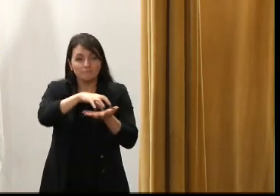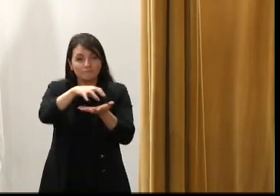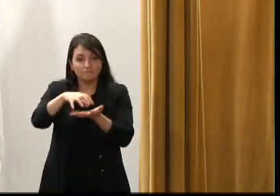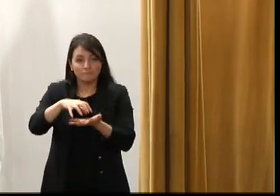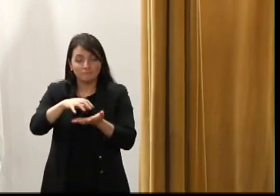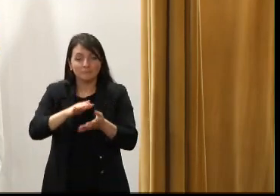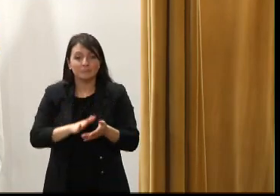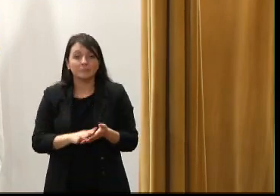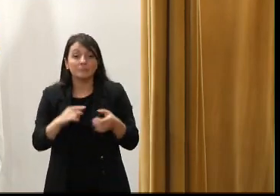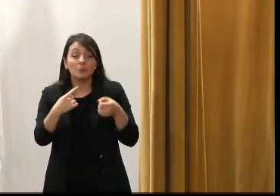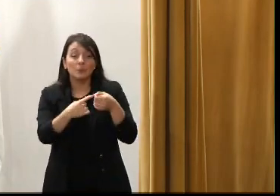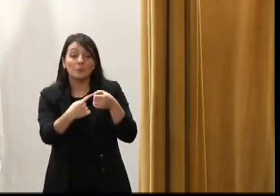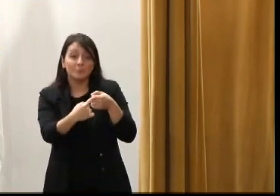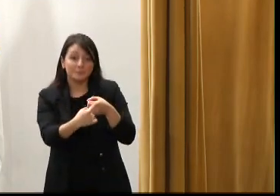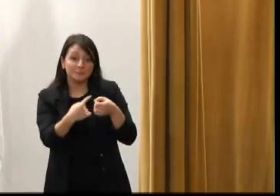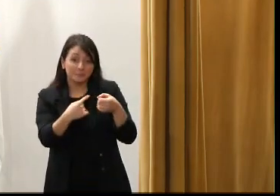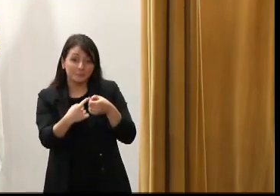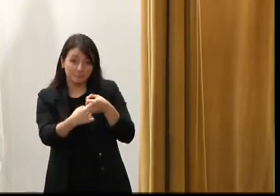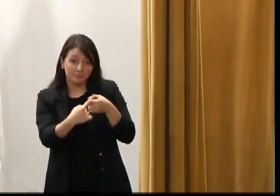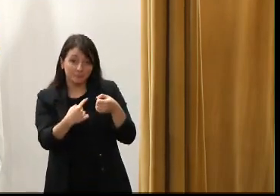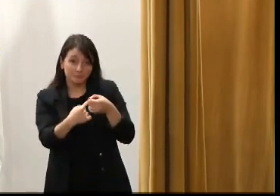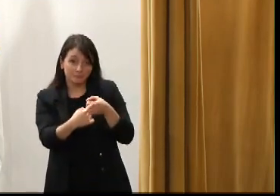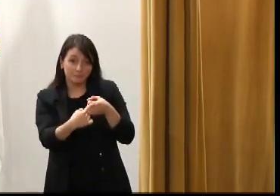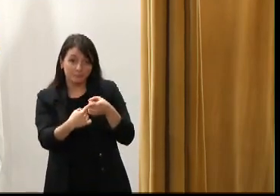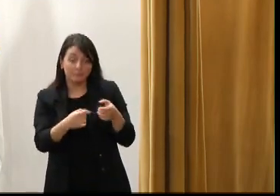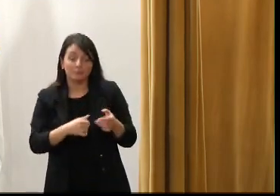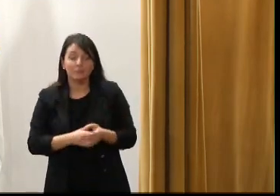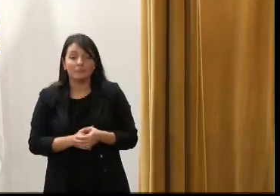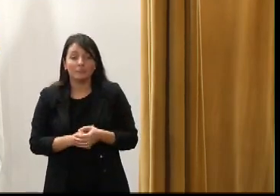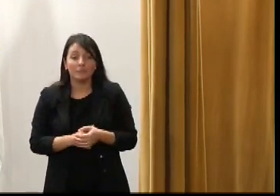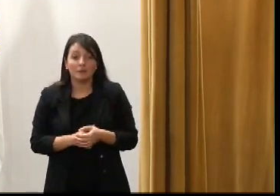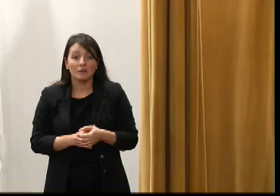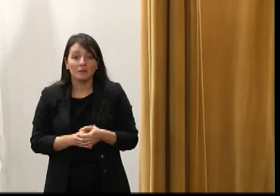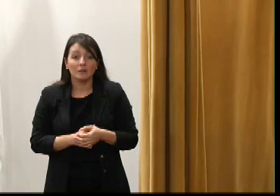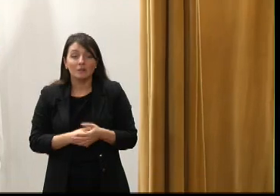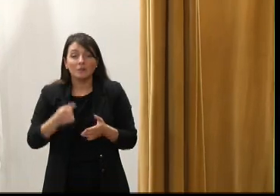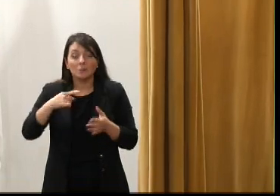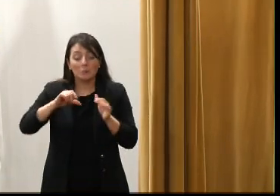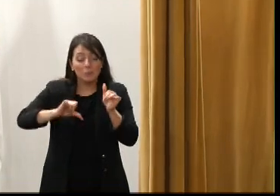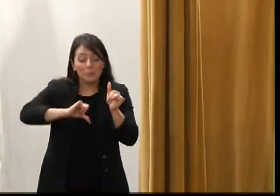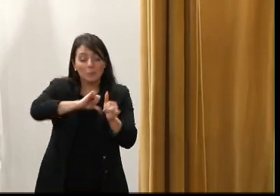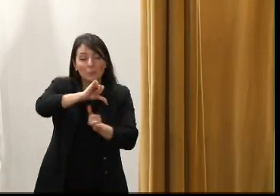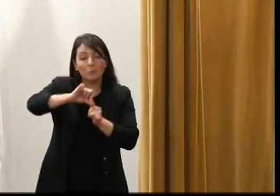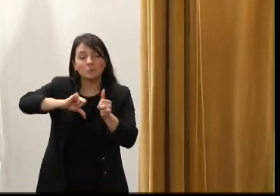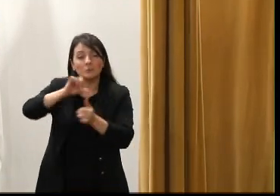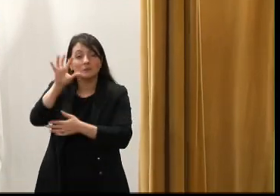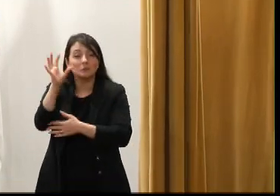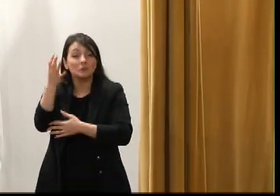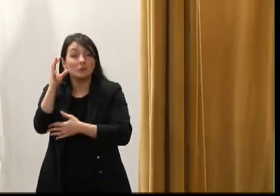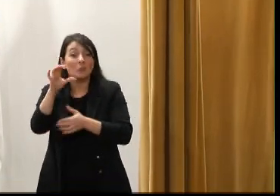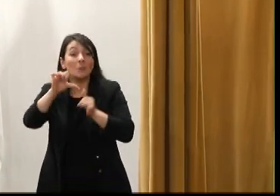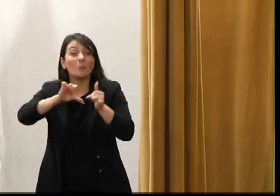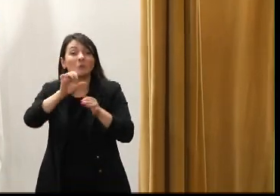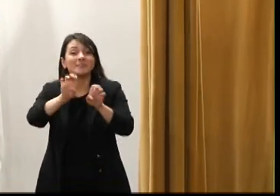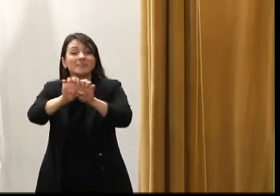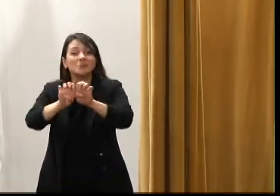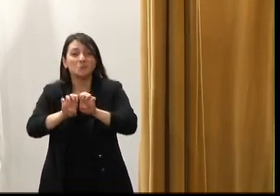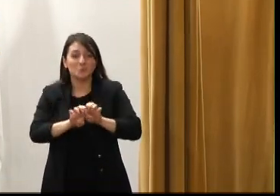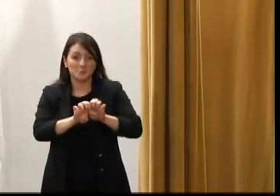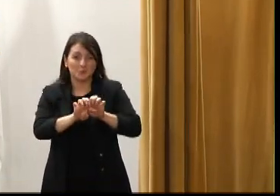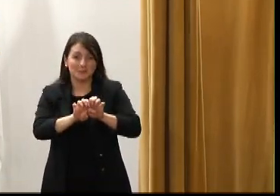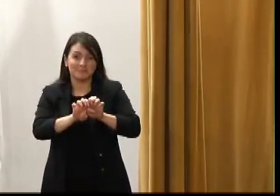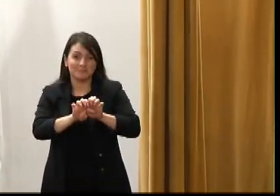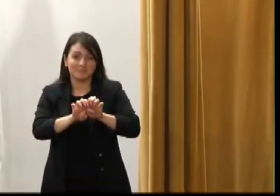O urbanismo, a cidade, numa era de mudança climática, ela muda a sua estrutura,